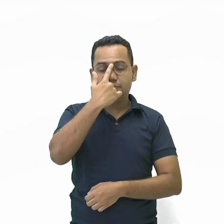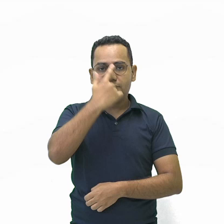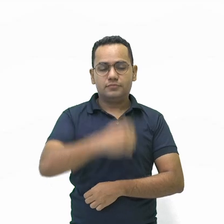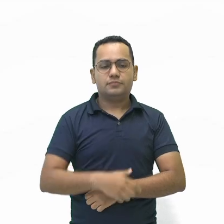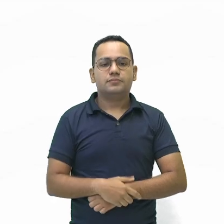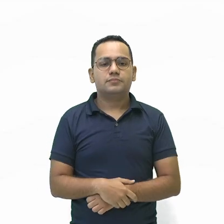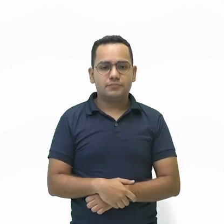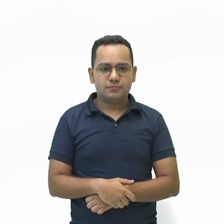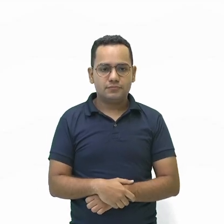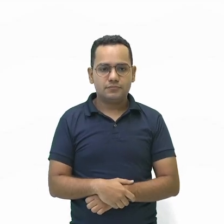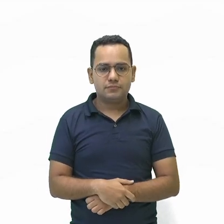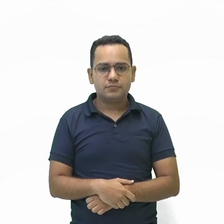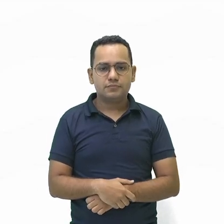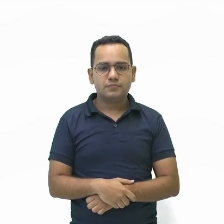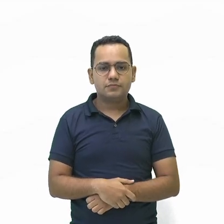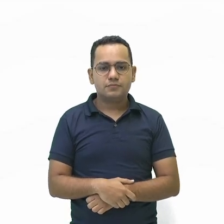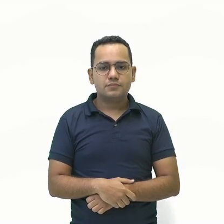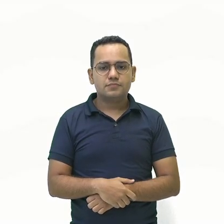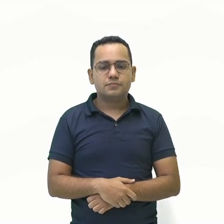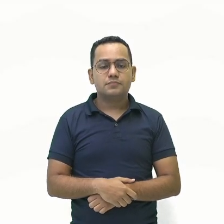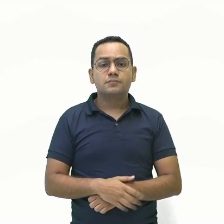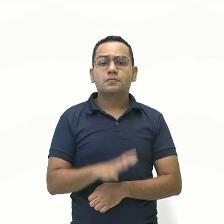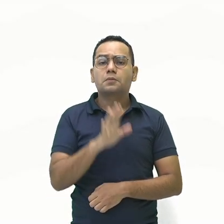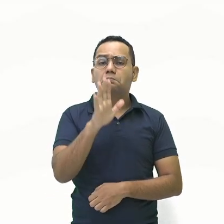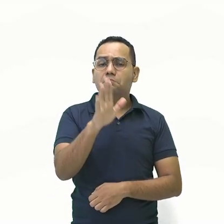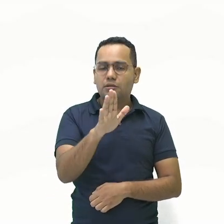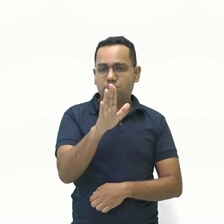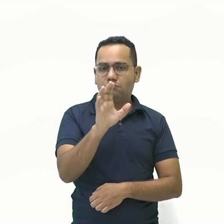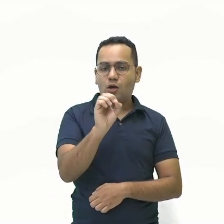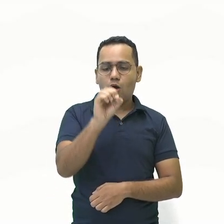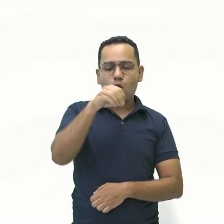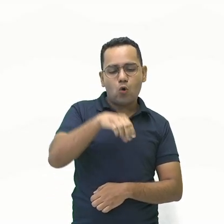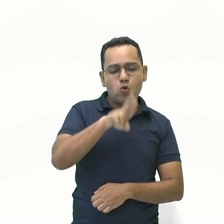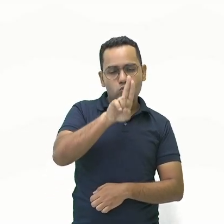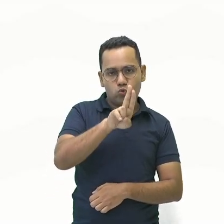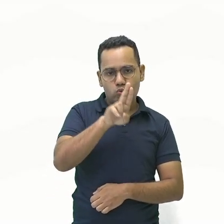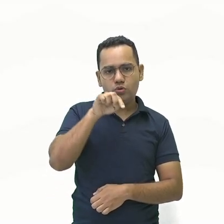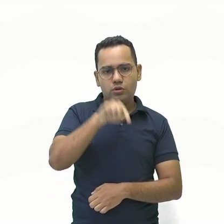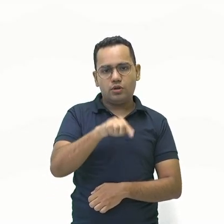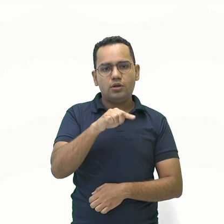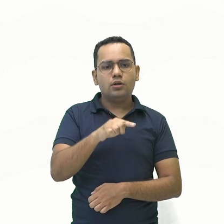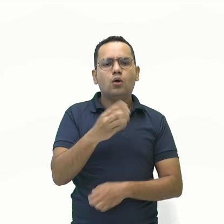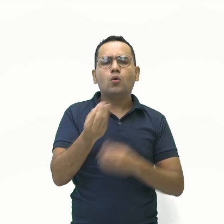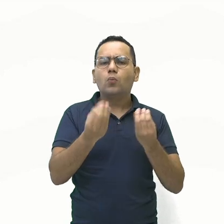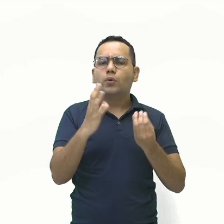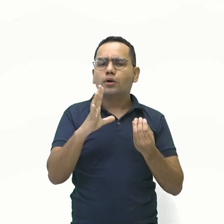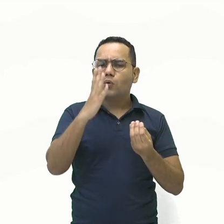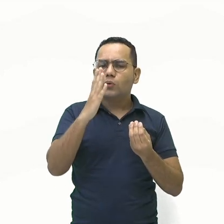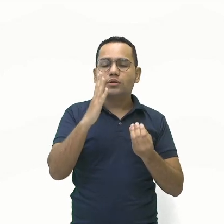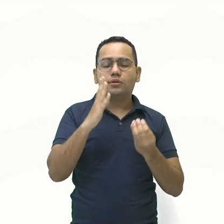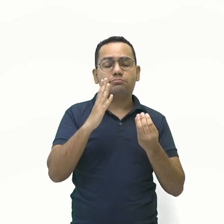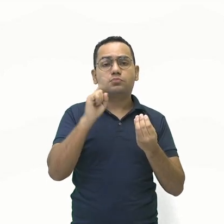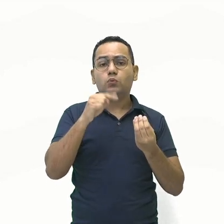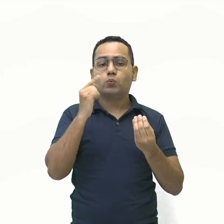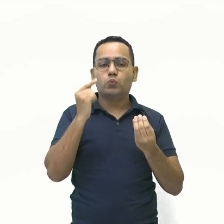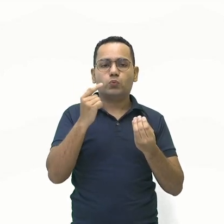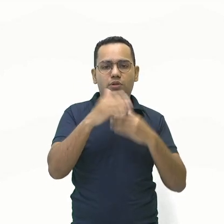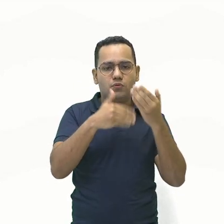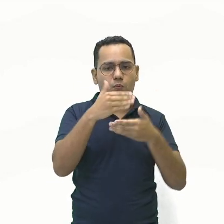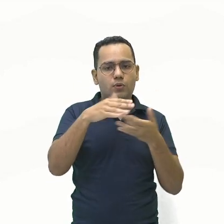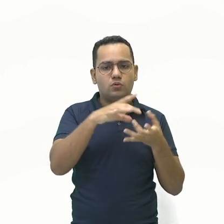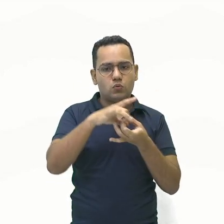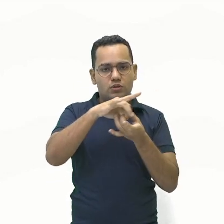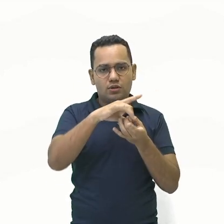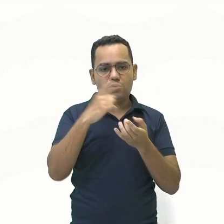Bem, segundo a ONU, tá, o desenvolvimento sustentável pode ser entendido como ali as necessidades da